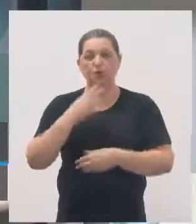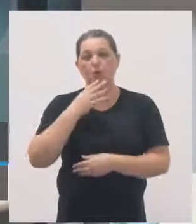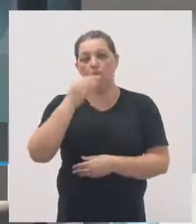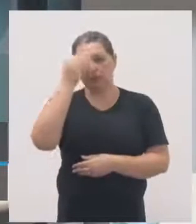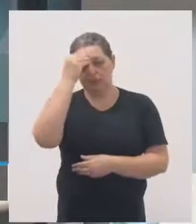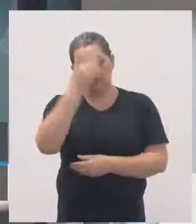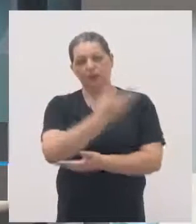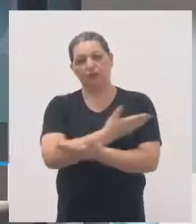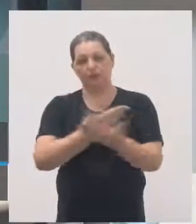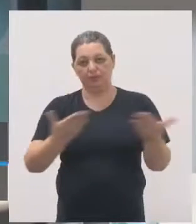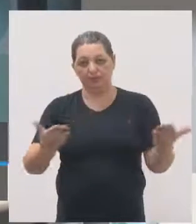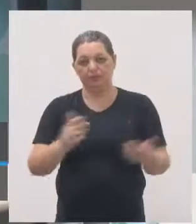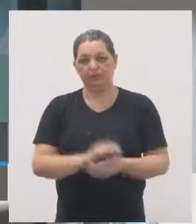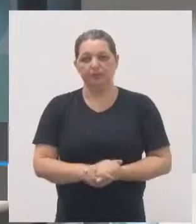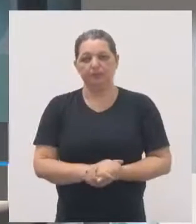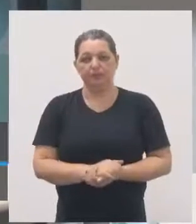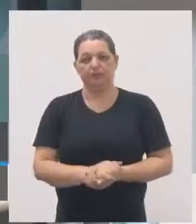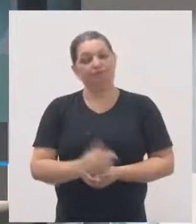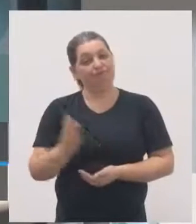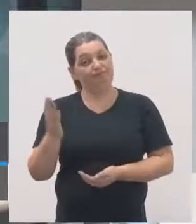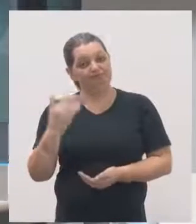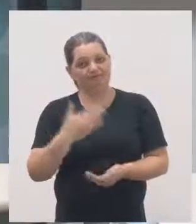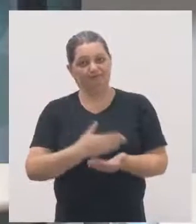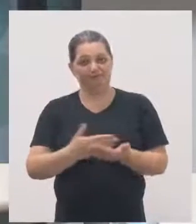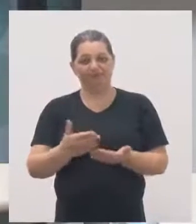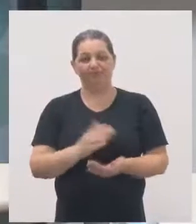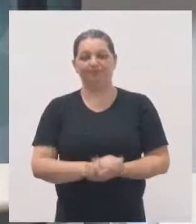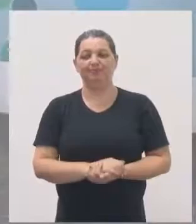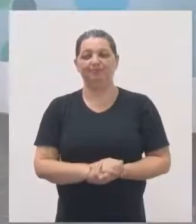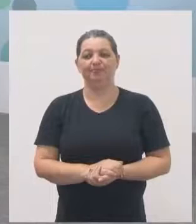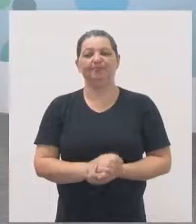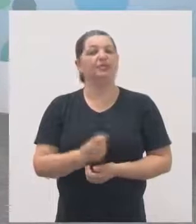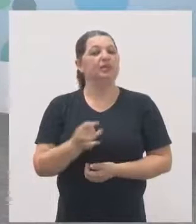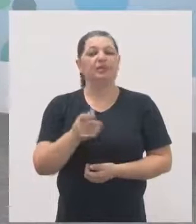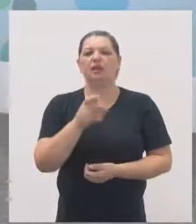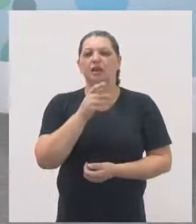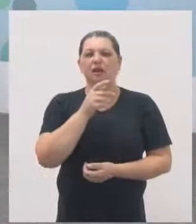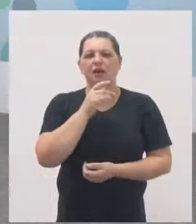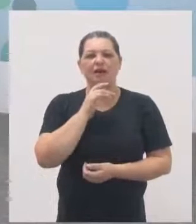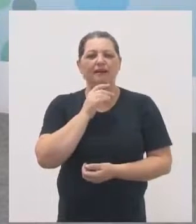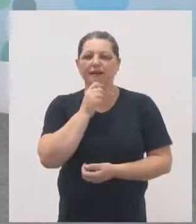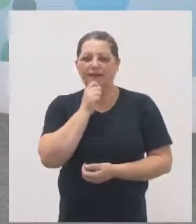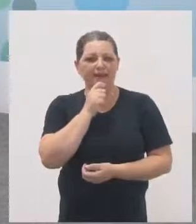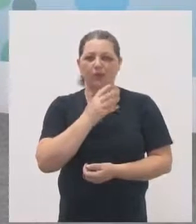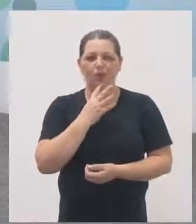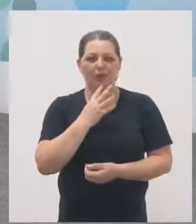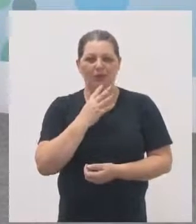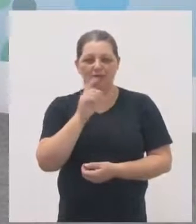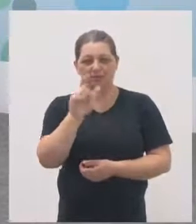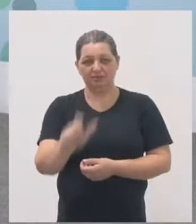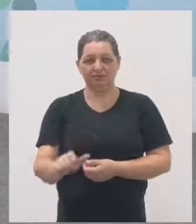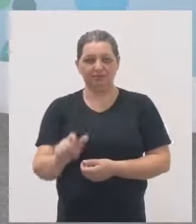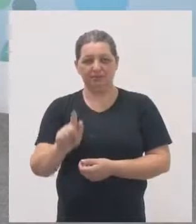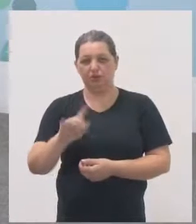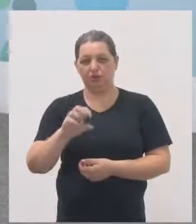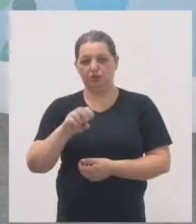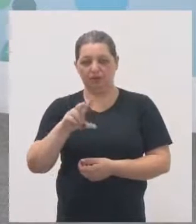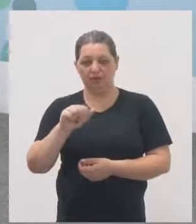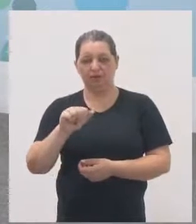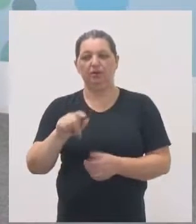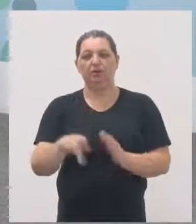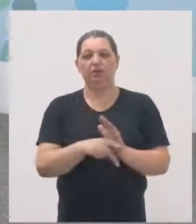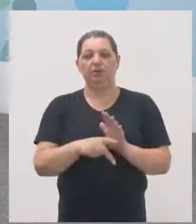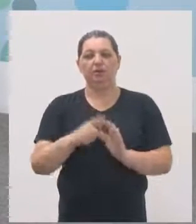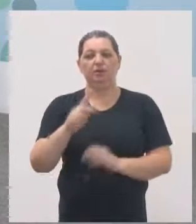conhecimento com todo mundo. E vamos lá, né, Ana Paula? Então, para quem não conhece ainda o Giovanni, gente, o Giovanni, ele é Proatec,